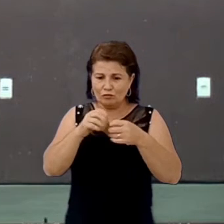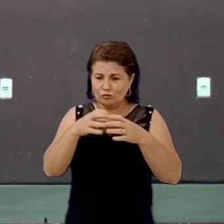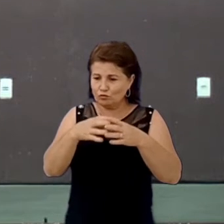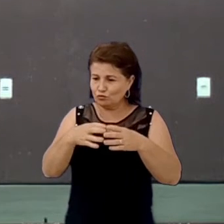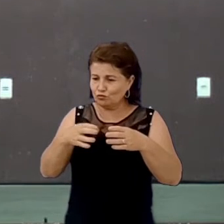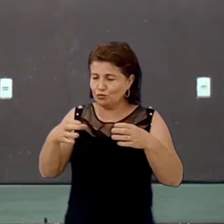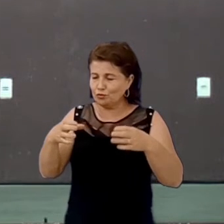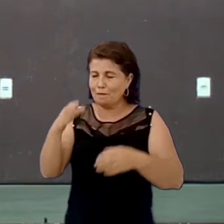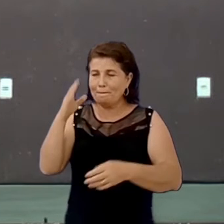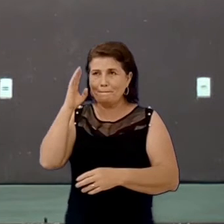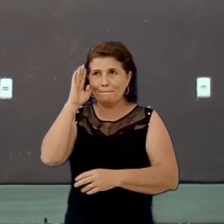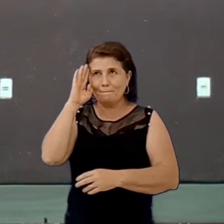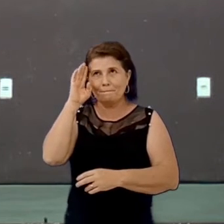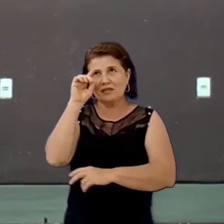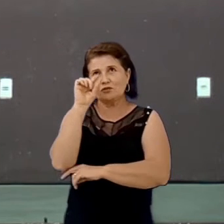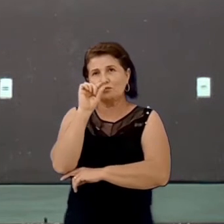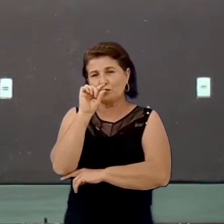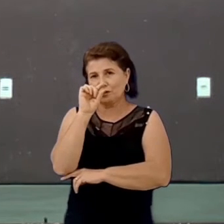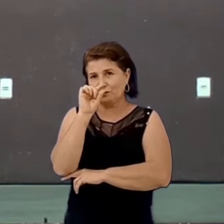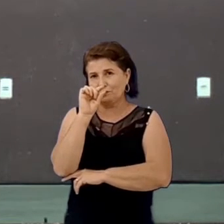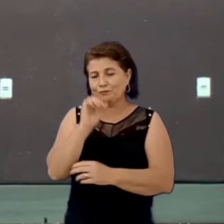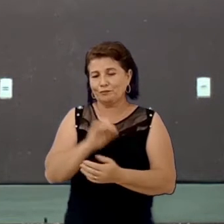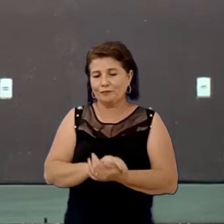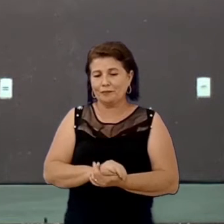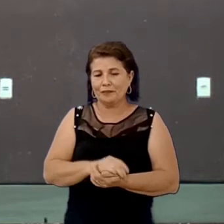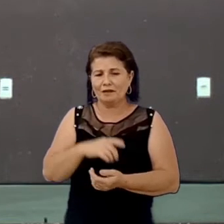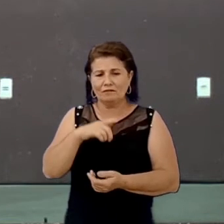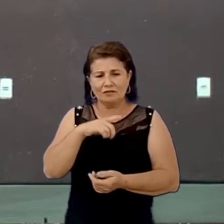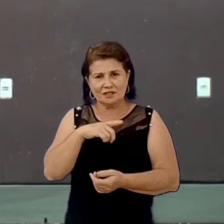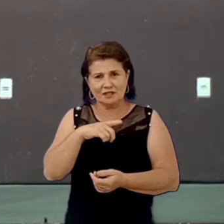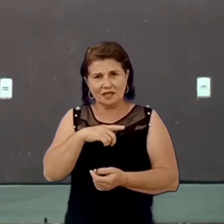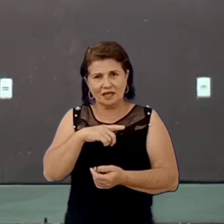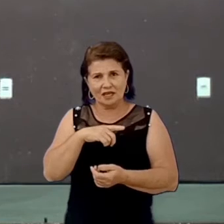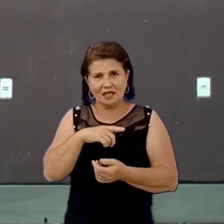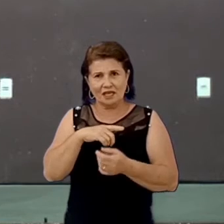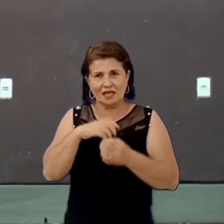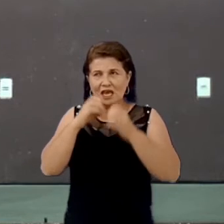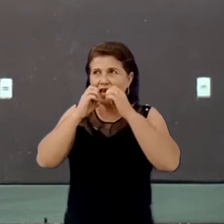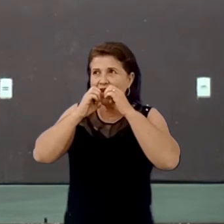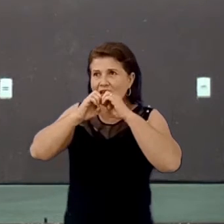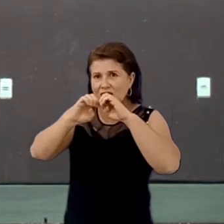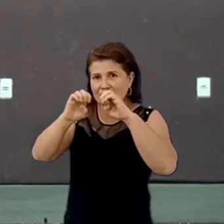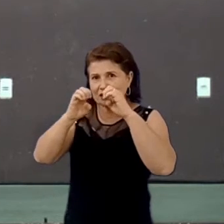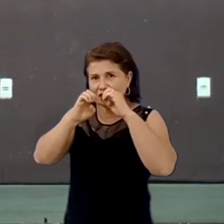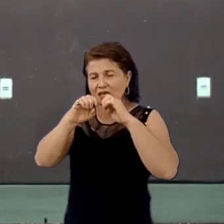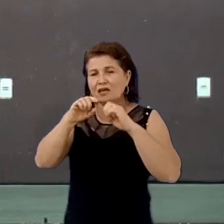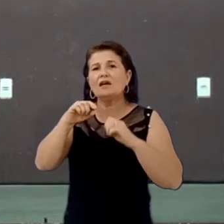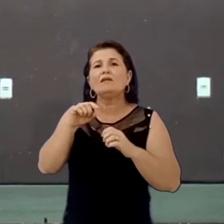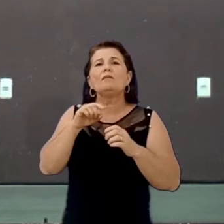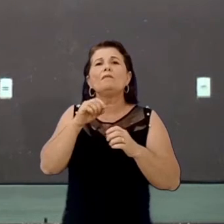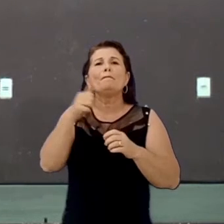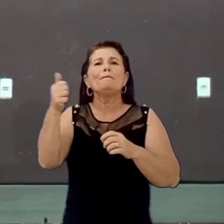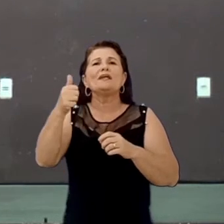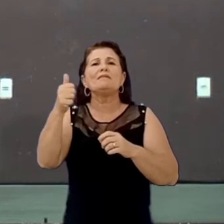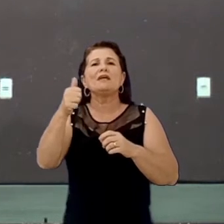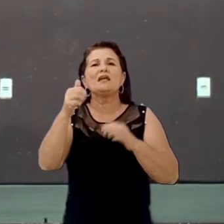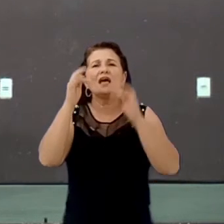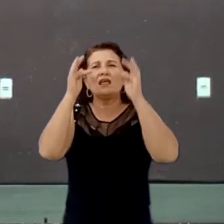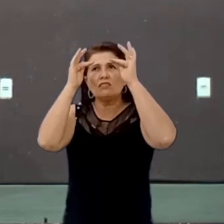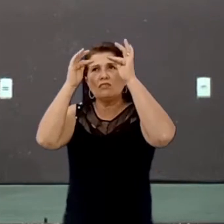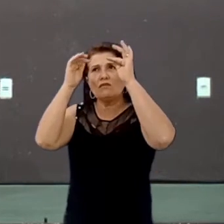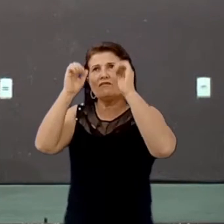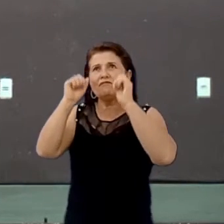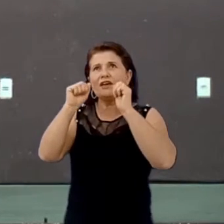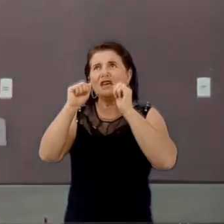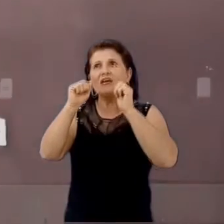Pensa um pouquinho. Você tem exercido, primeiro, a tua fé. Em quem você tem depositado a tua